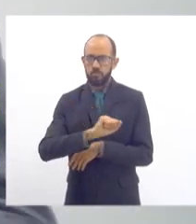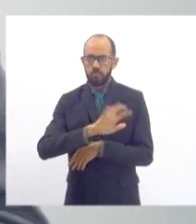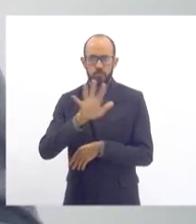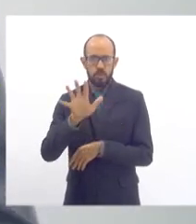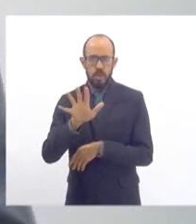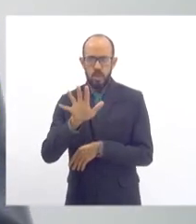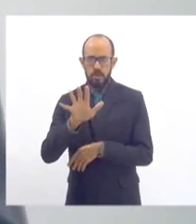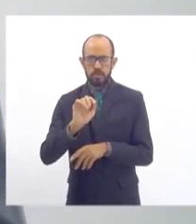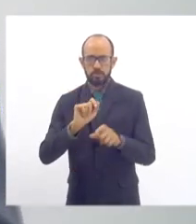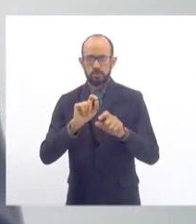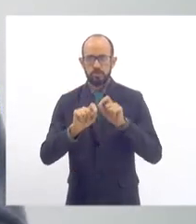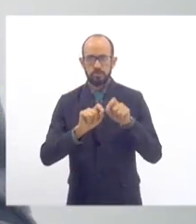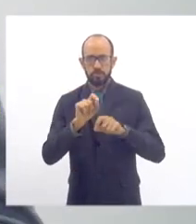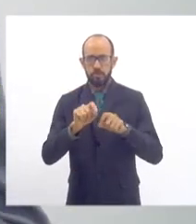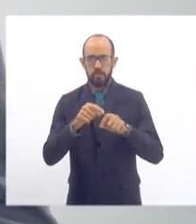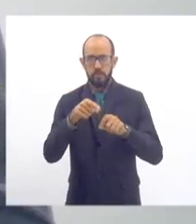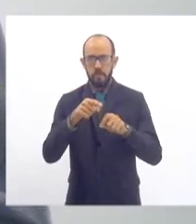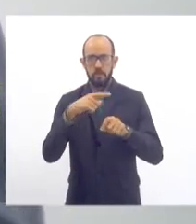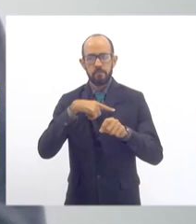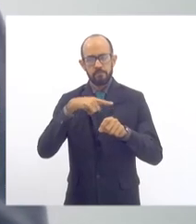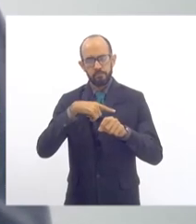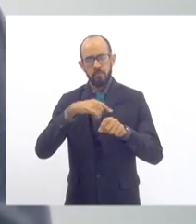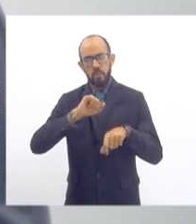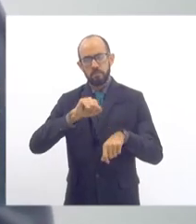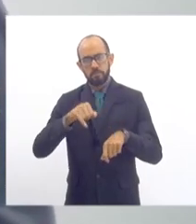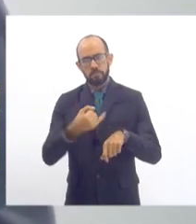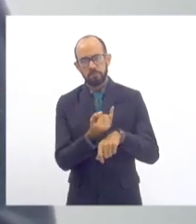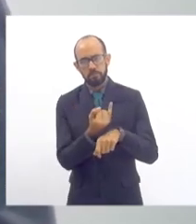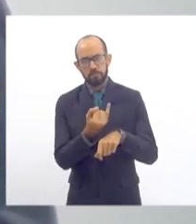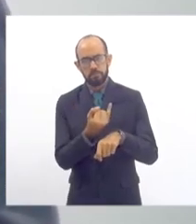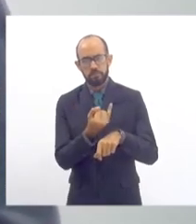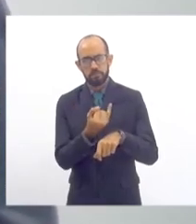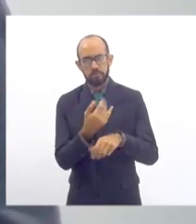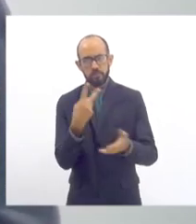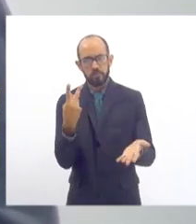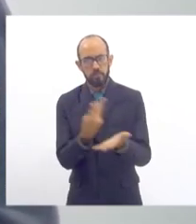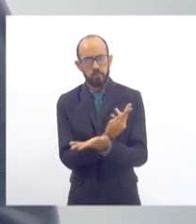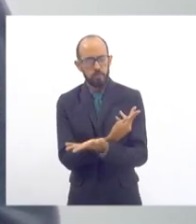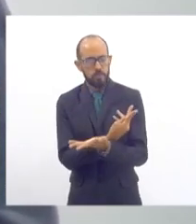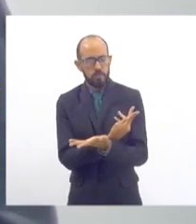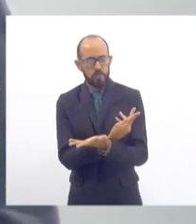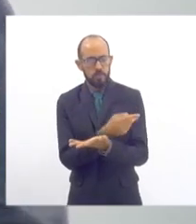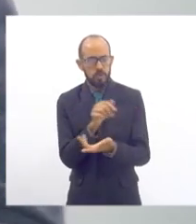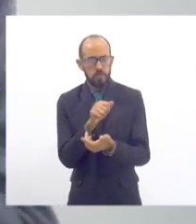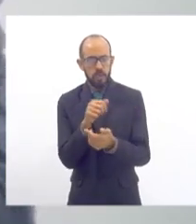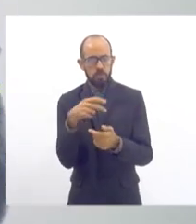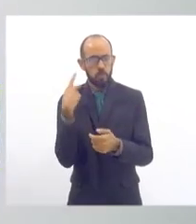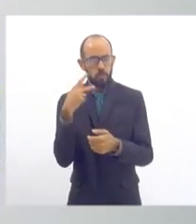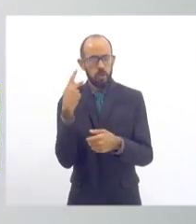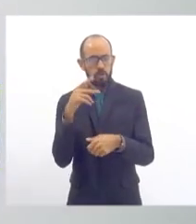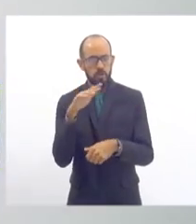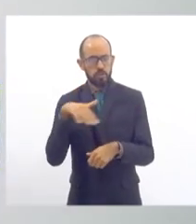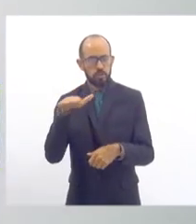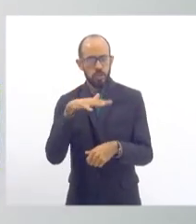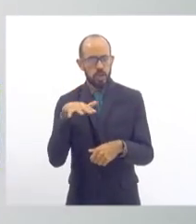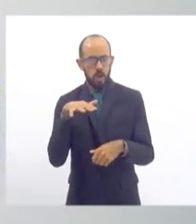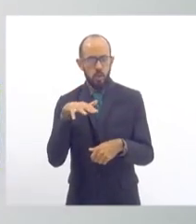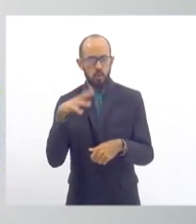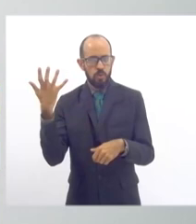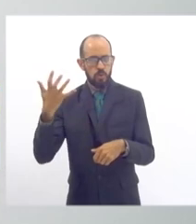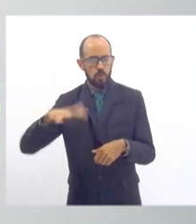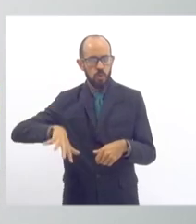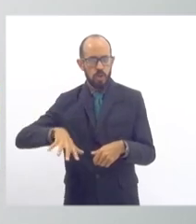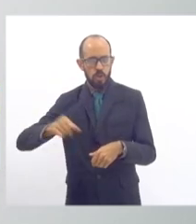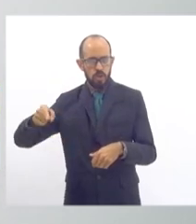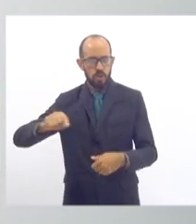clara, né? Temos grandes chances de ter uma decisão desfavorável na Procuradoria-Geral do Estado nesse momento, que seria lamentável, porque